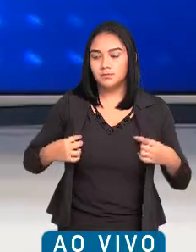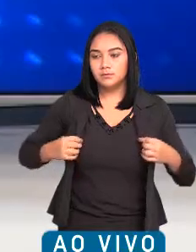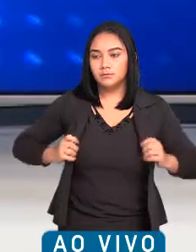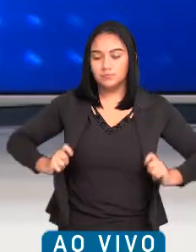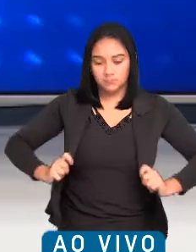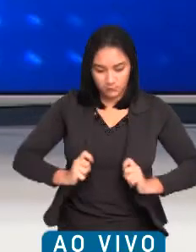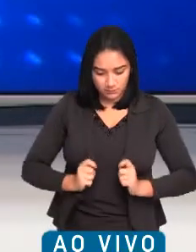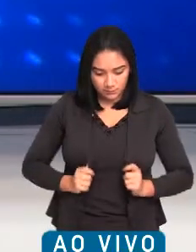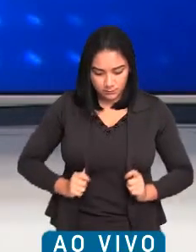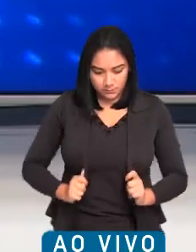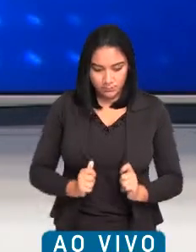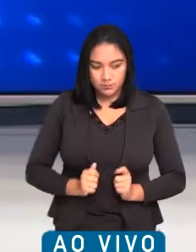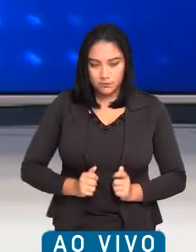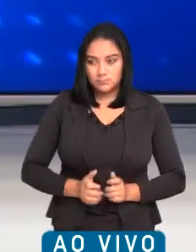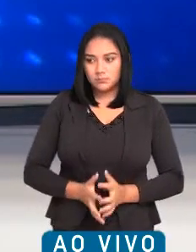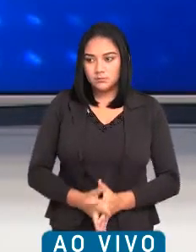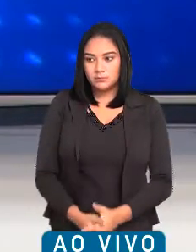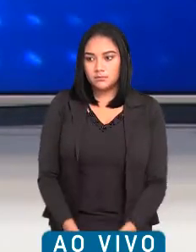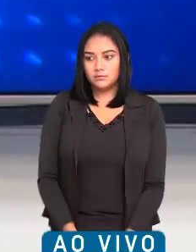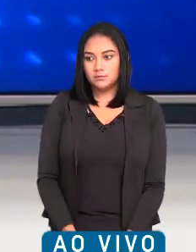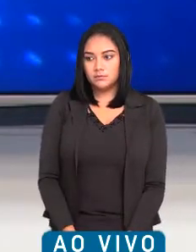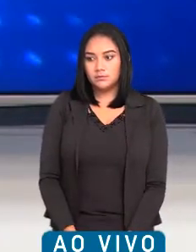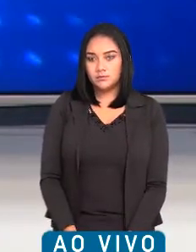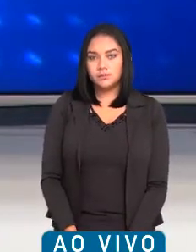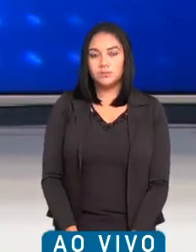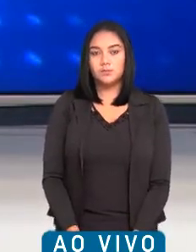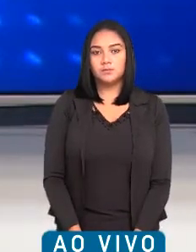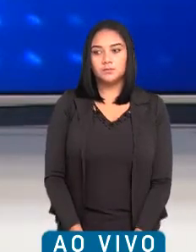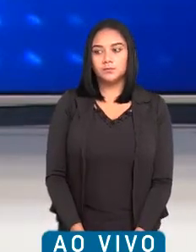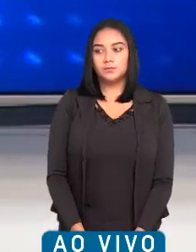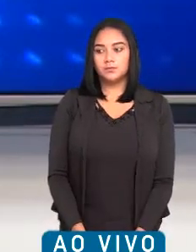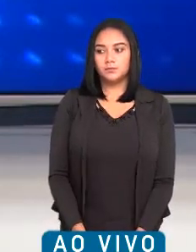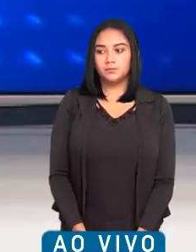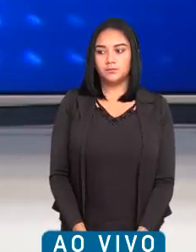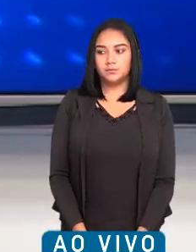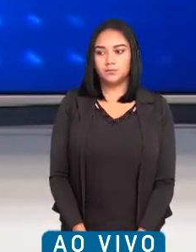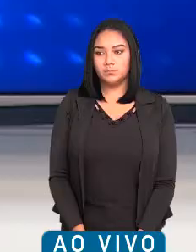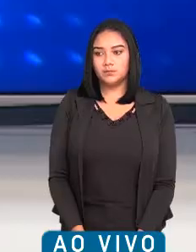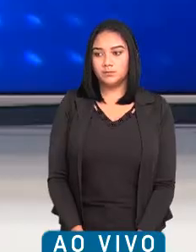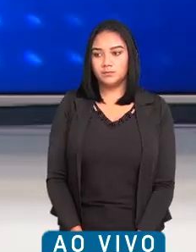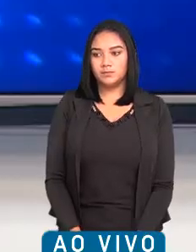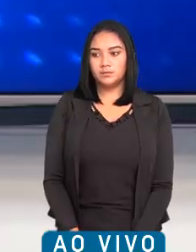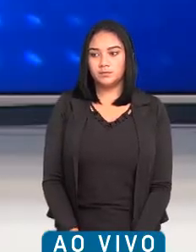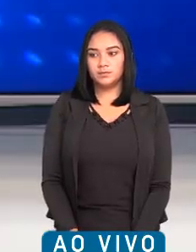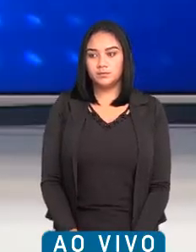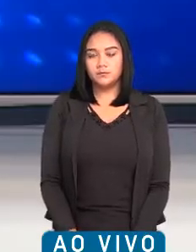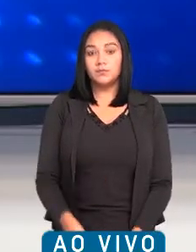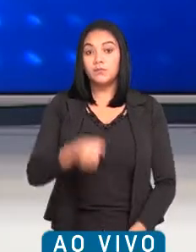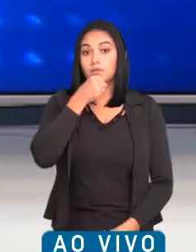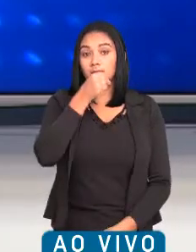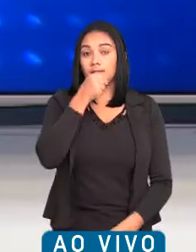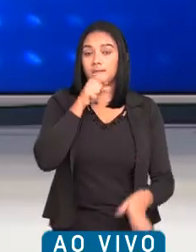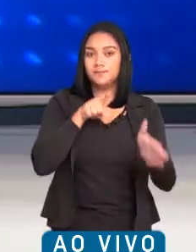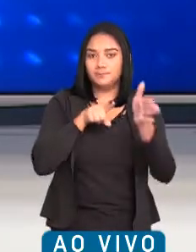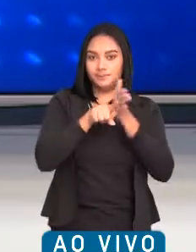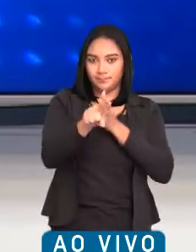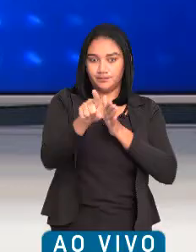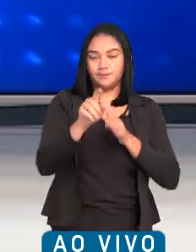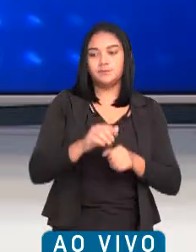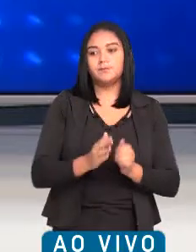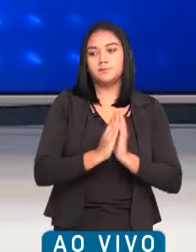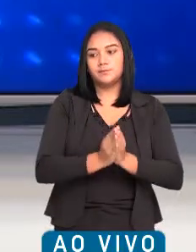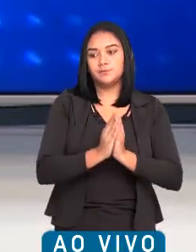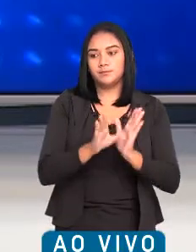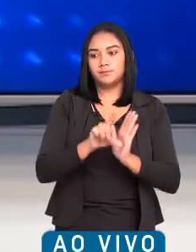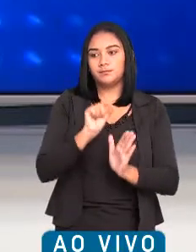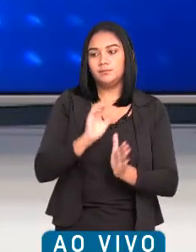candidata. A gente vai sortear agora o nome do jornalista que vai fazer a pergunta para o doutor